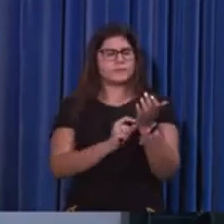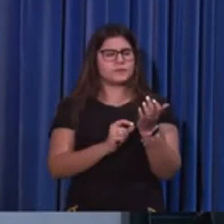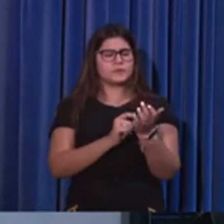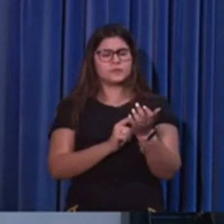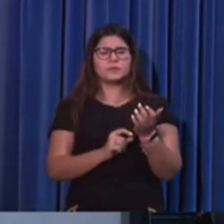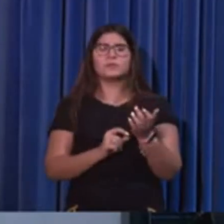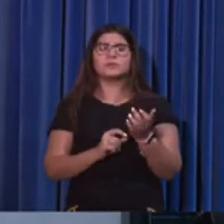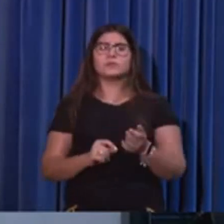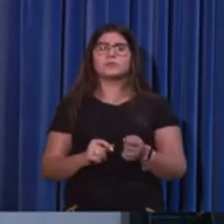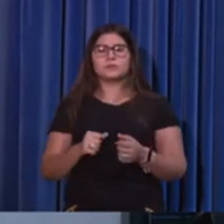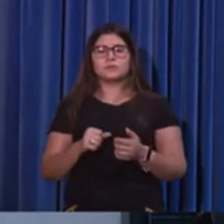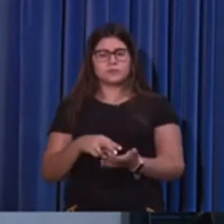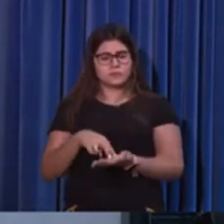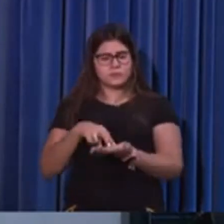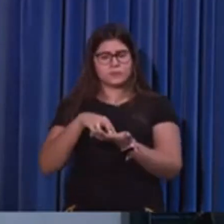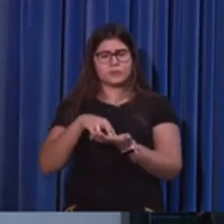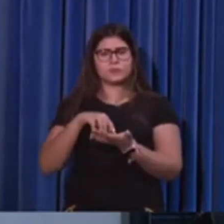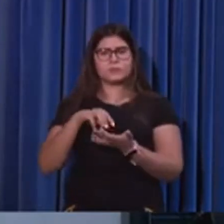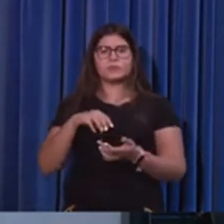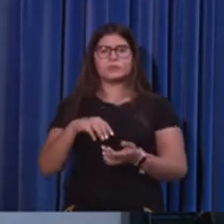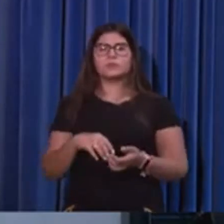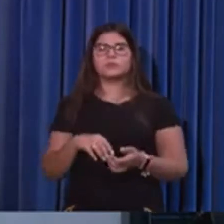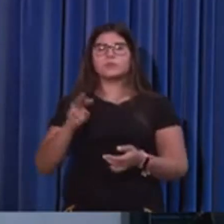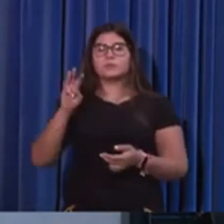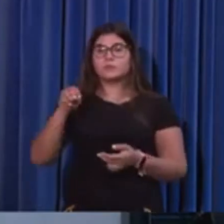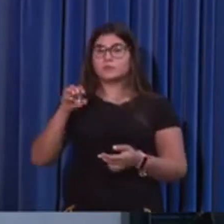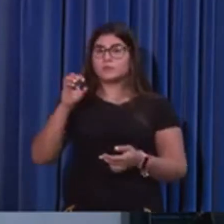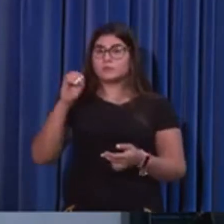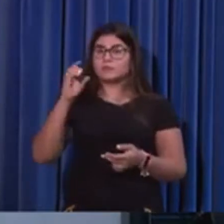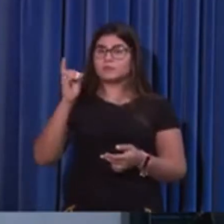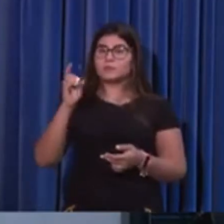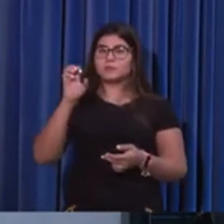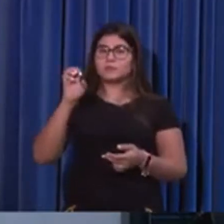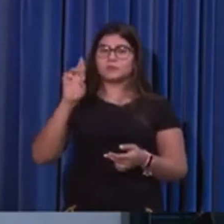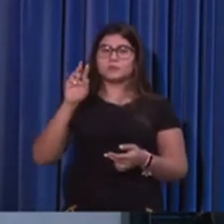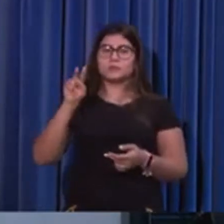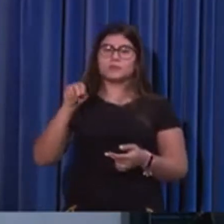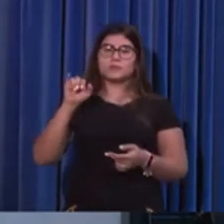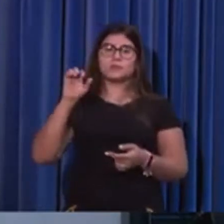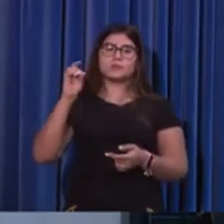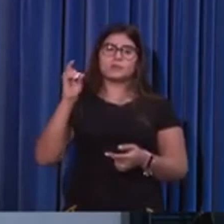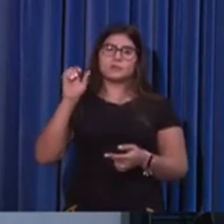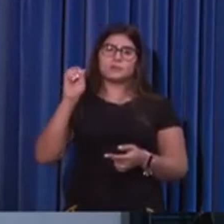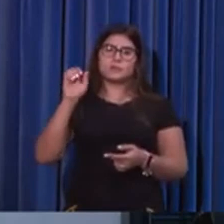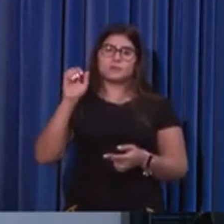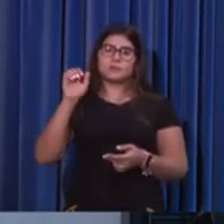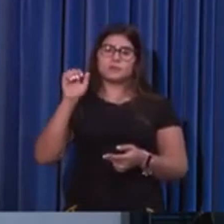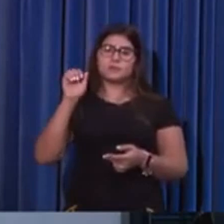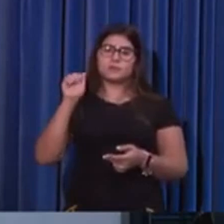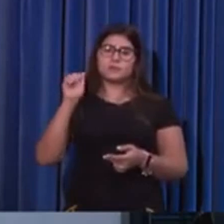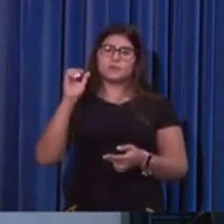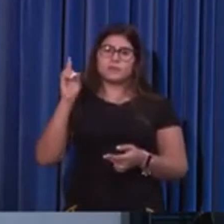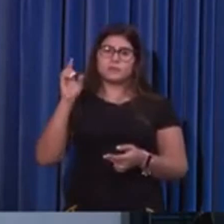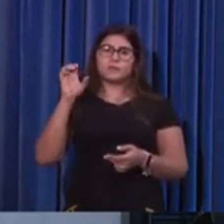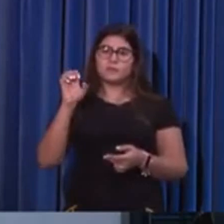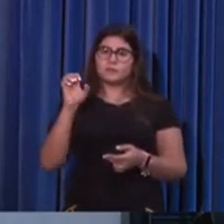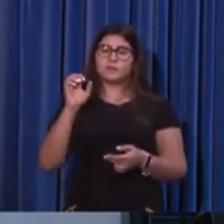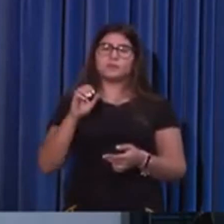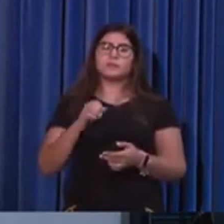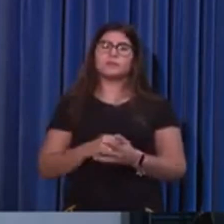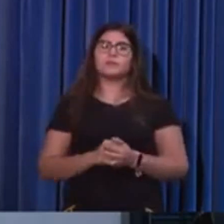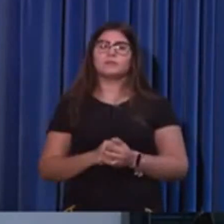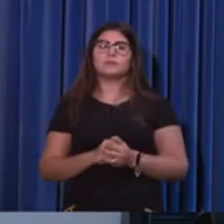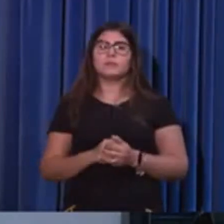a modernidade estaria dando lugar, ou melhor, que a pós-modernidade estaria dando lugar